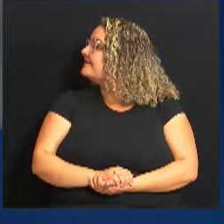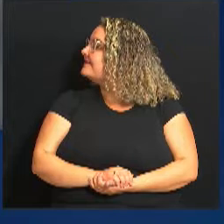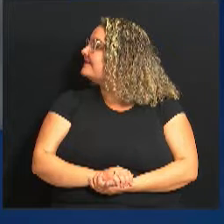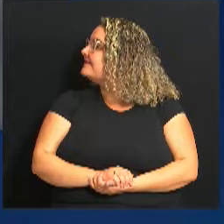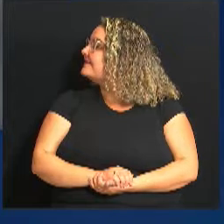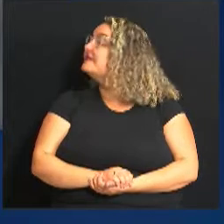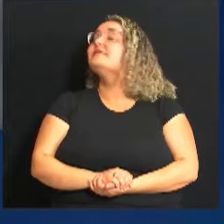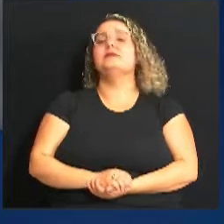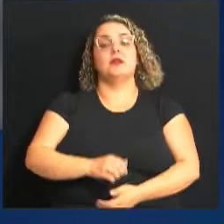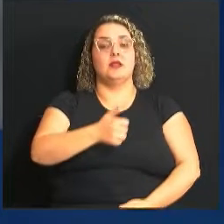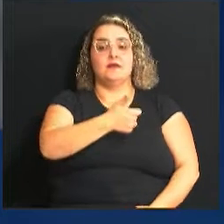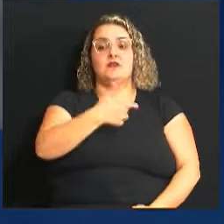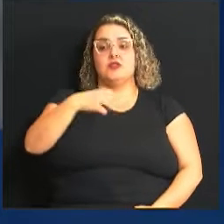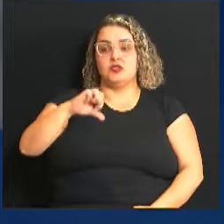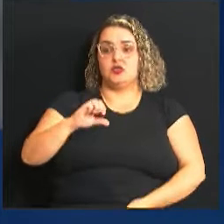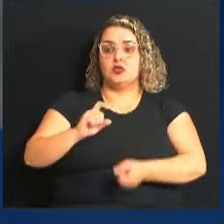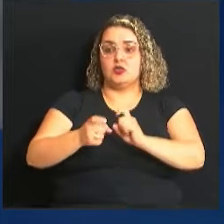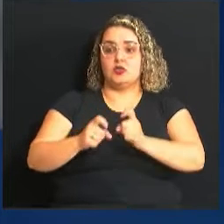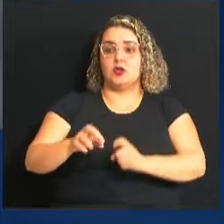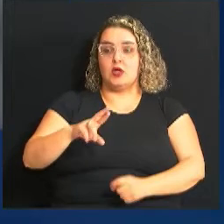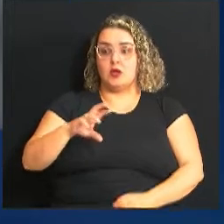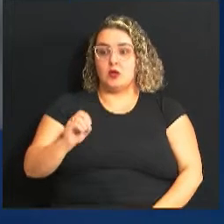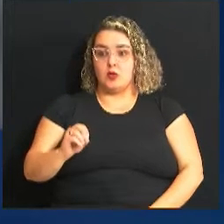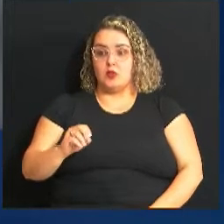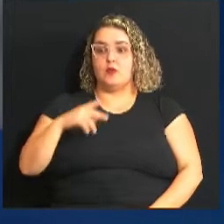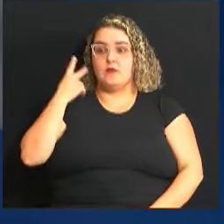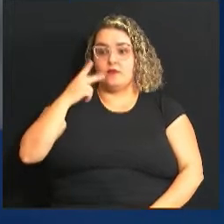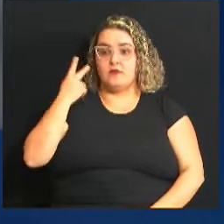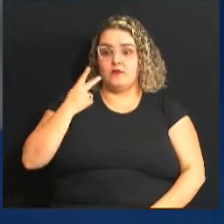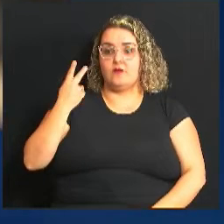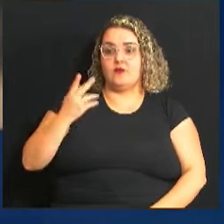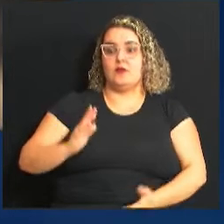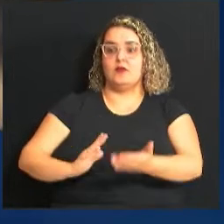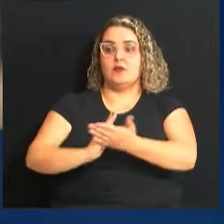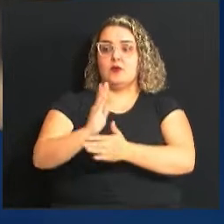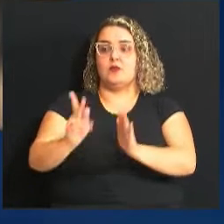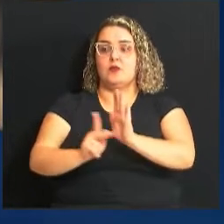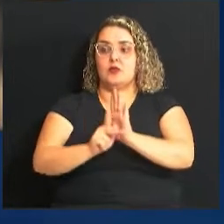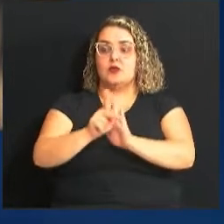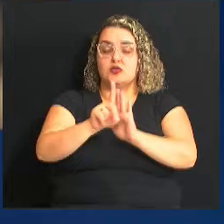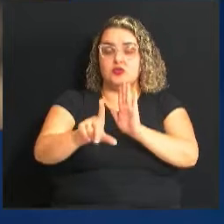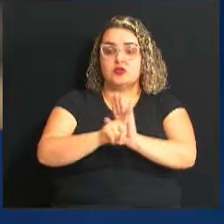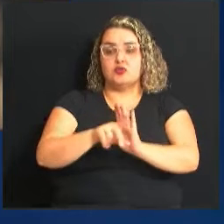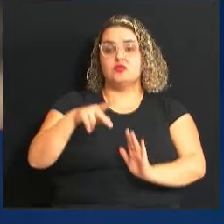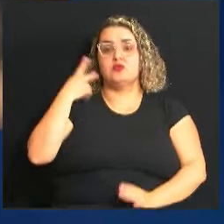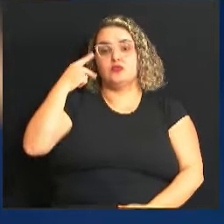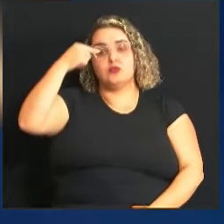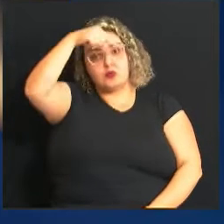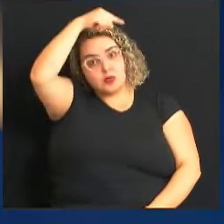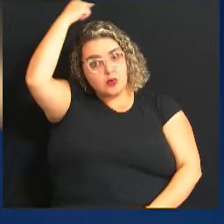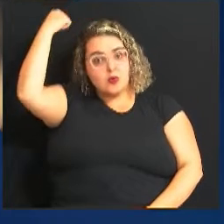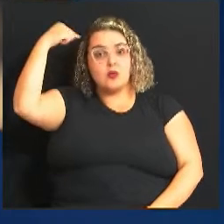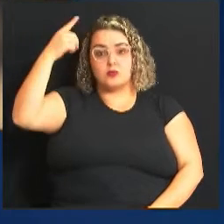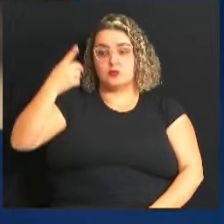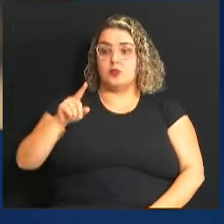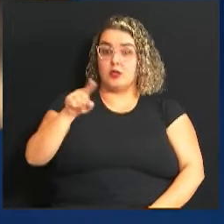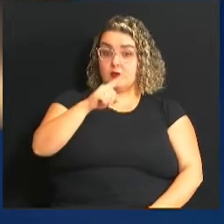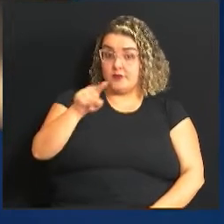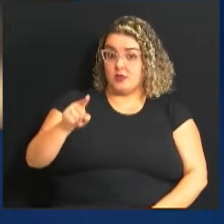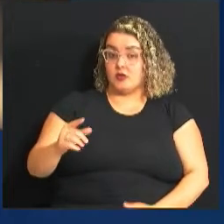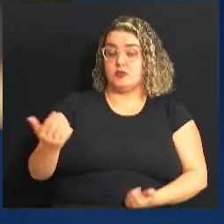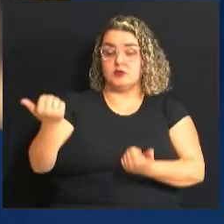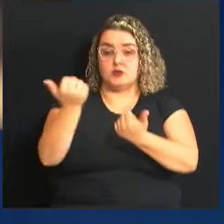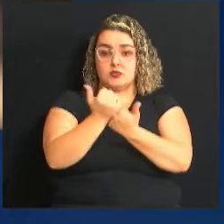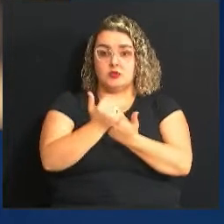Na 29ª reunião ordinária, vereadores aprovam um projeto de lei do vereador Paulo Gaspar que veta cargos na